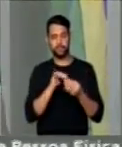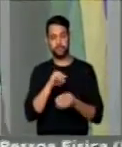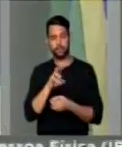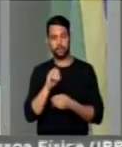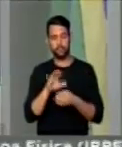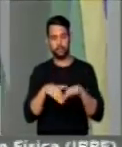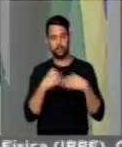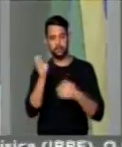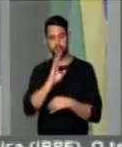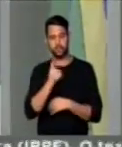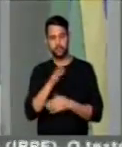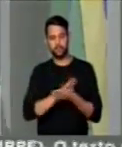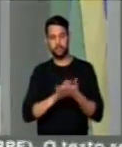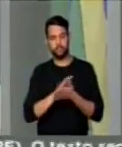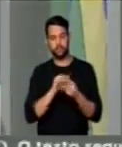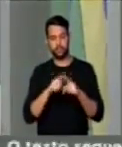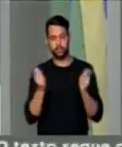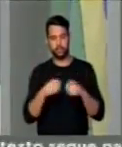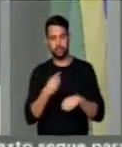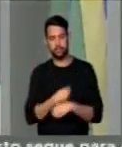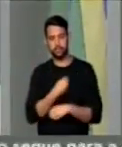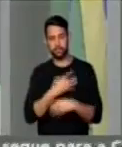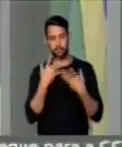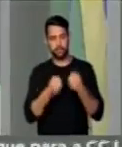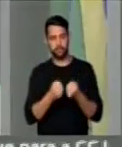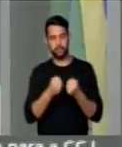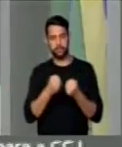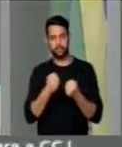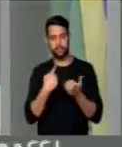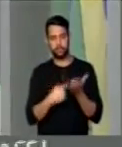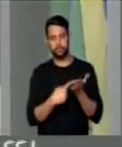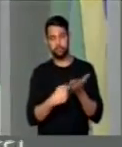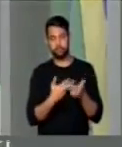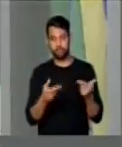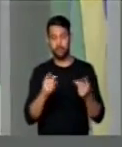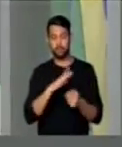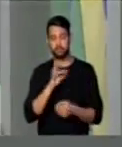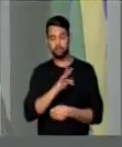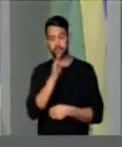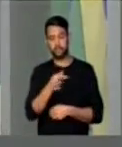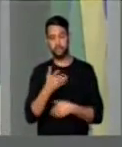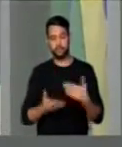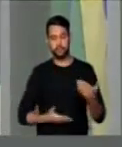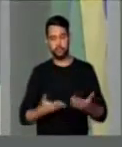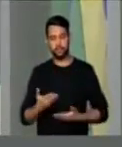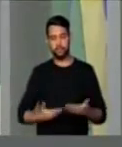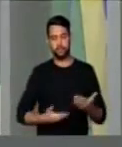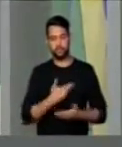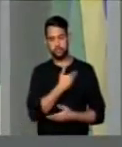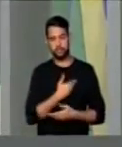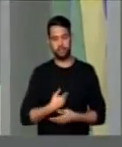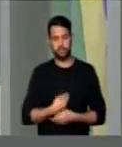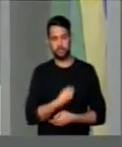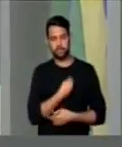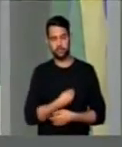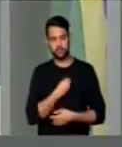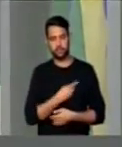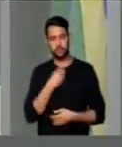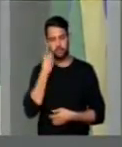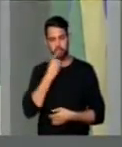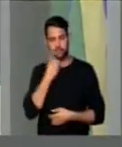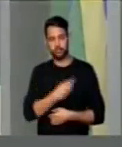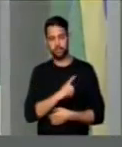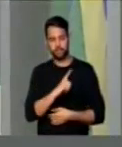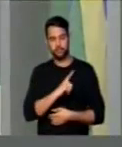involuntária, quando o país não tiver mais condições de arcar os seus compromissos. E aí serão os servidores públicos, inclusive os parlamentares,